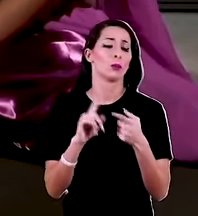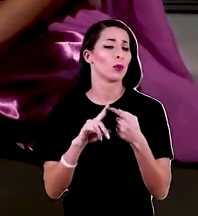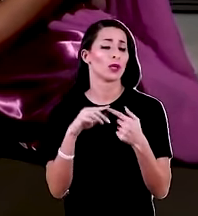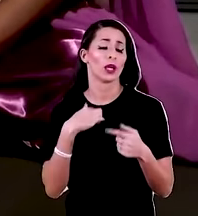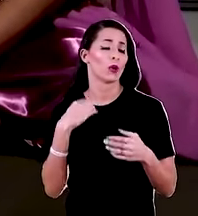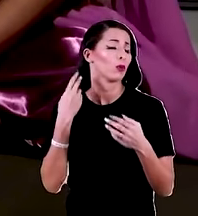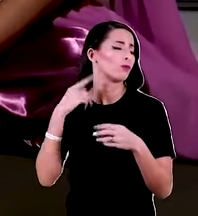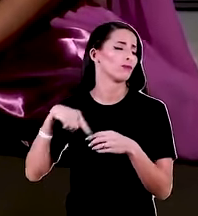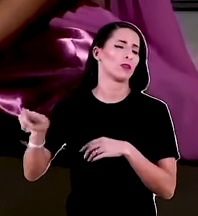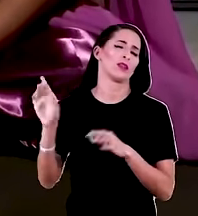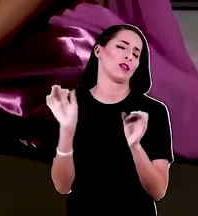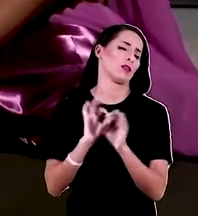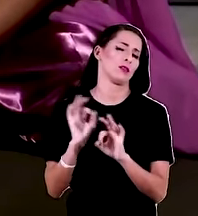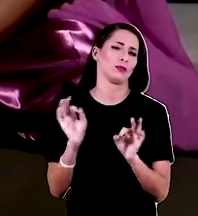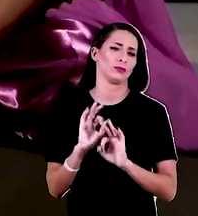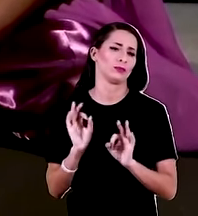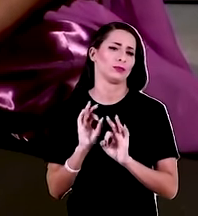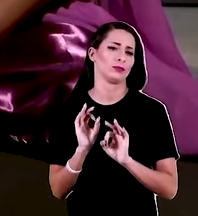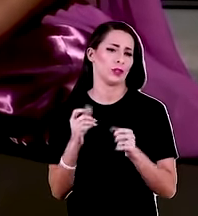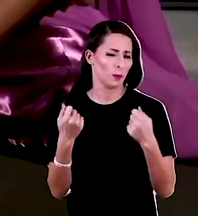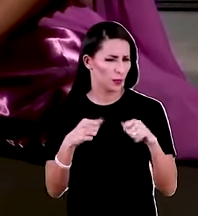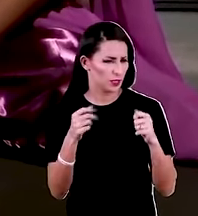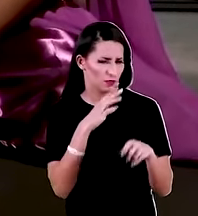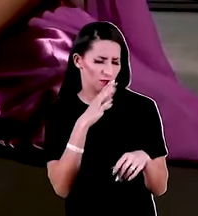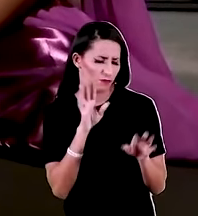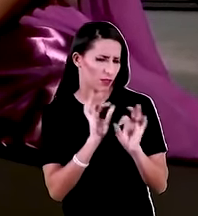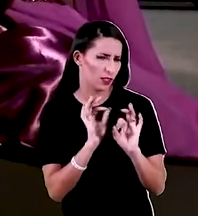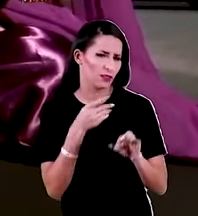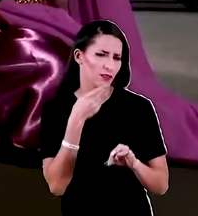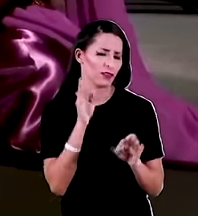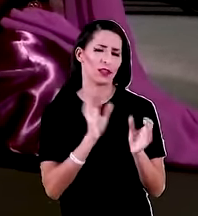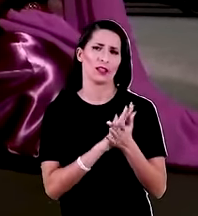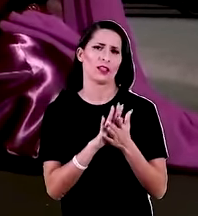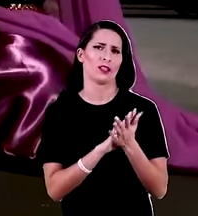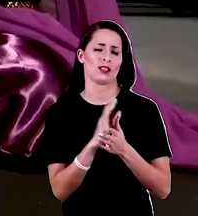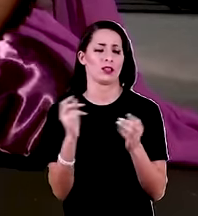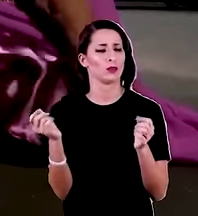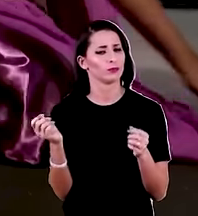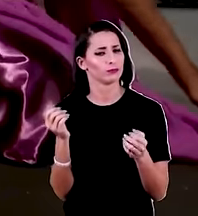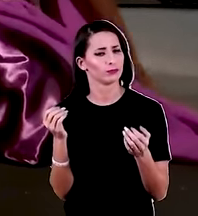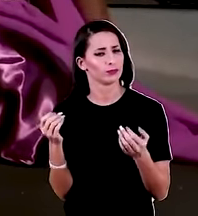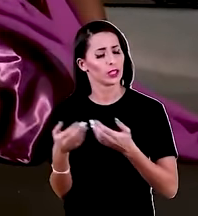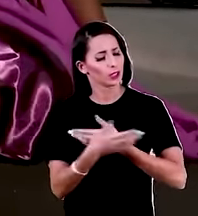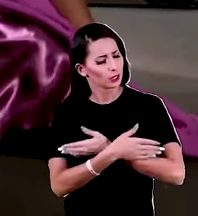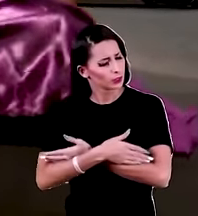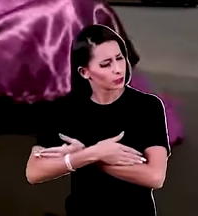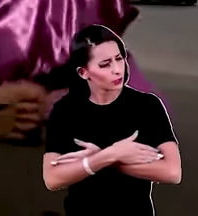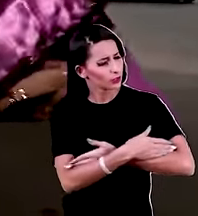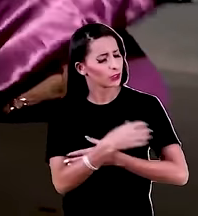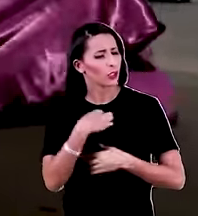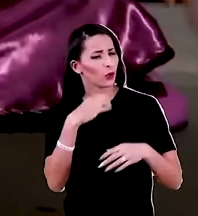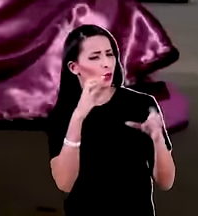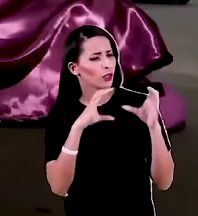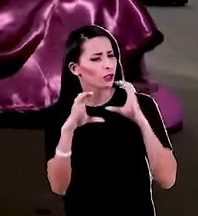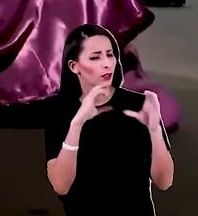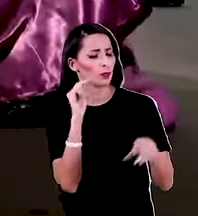vou. E não precisa falar mais nada. Deita aqui no meu colo, que eu vou cantar para você.